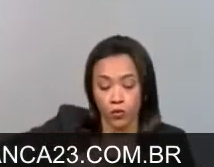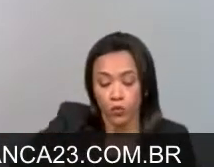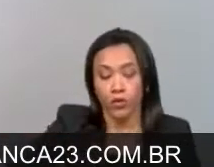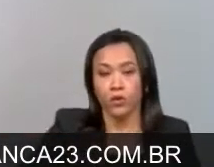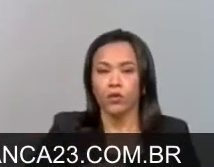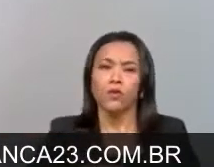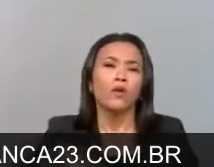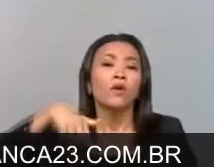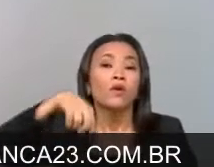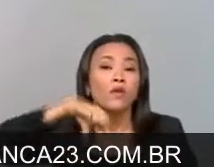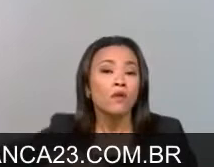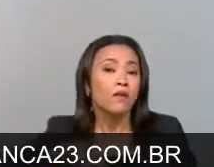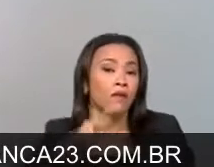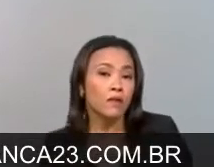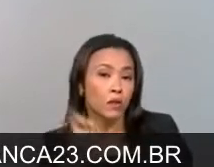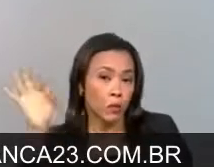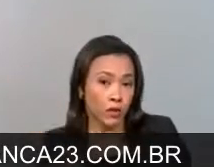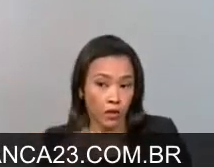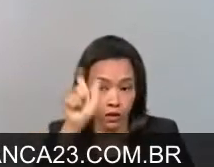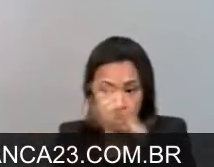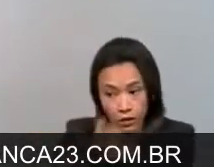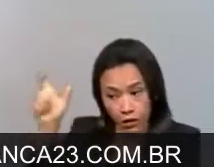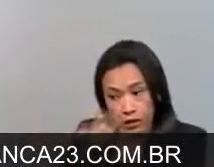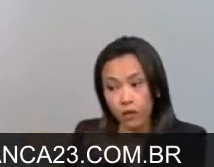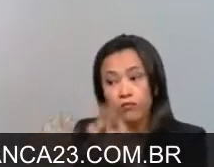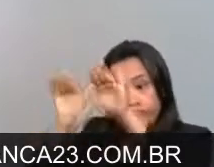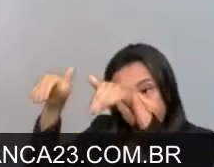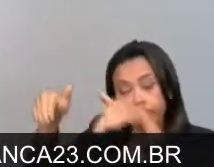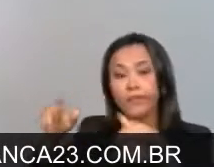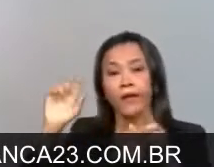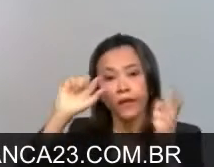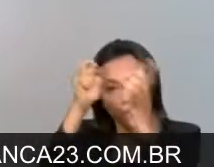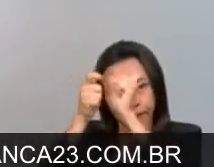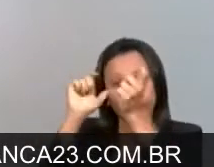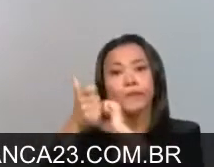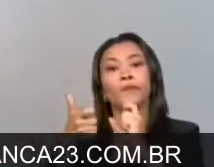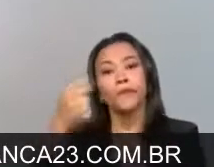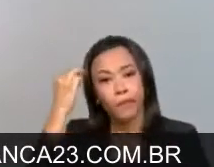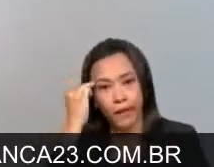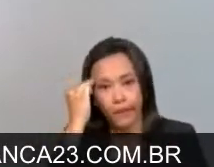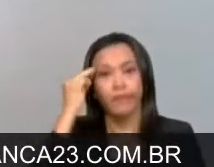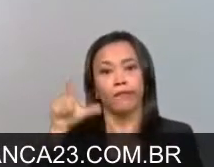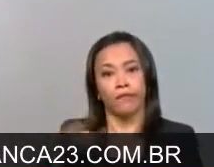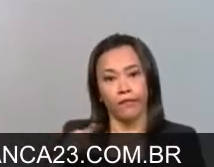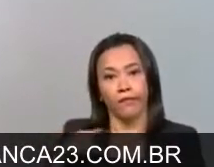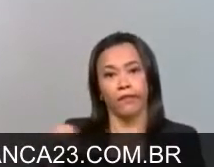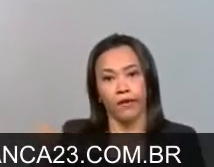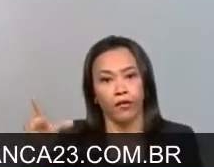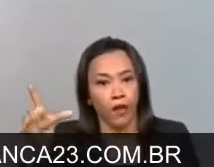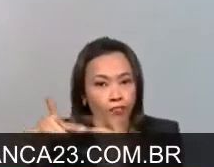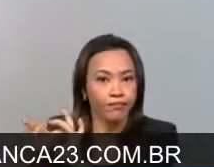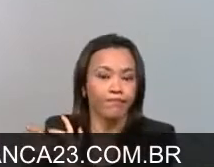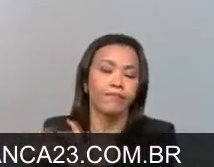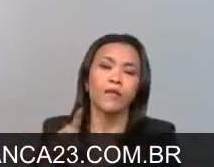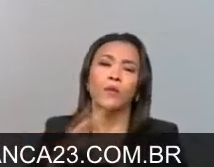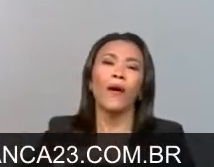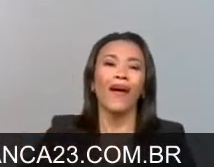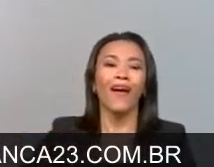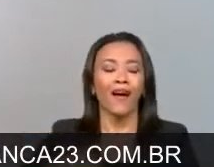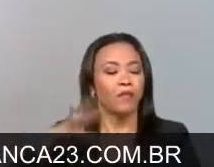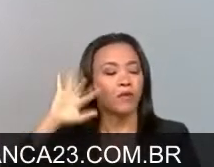de 95% tem algum transtorno mental associado. Então, não é um ato